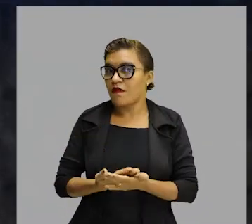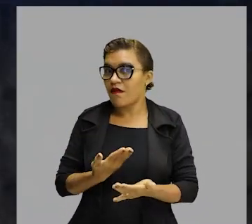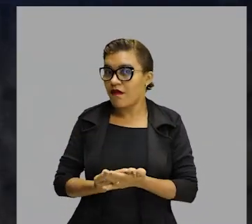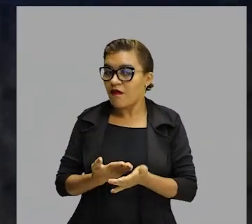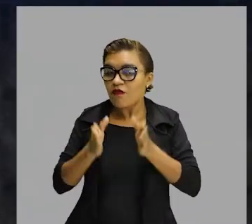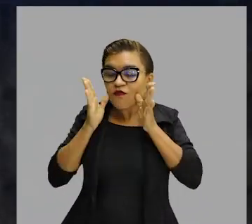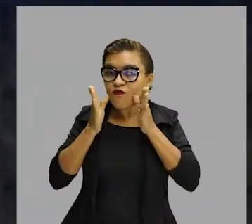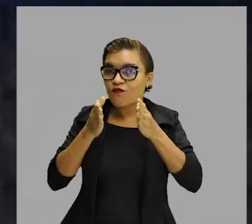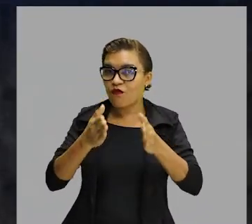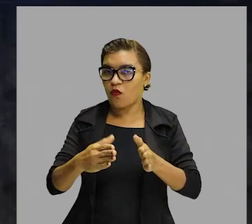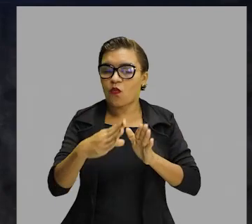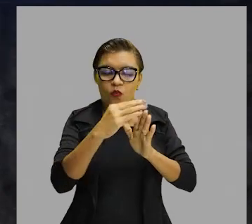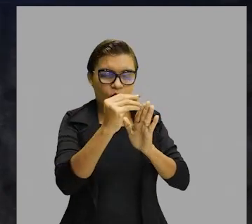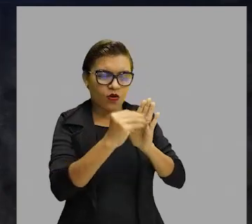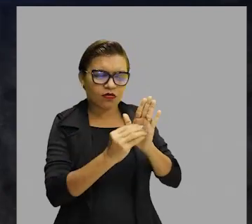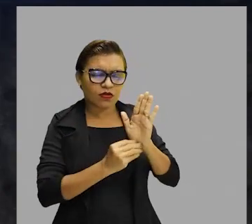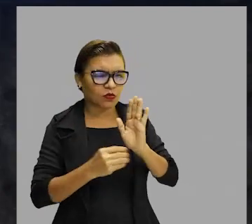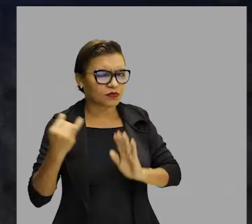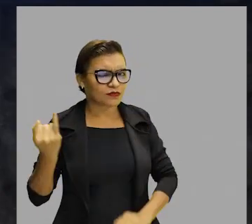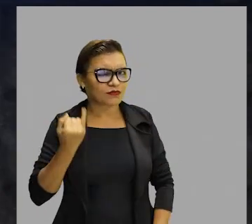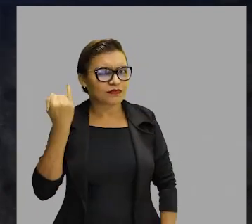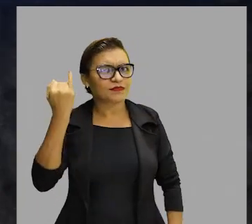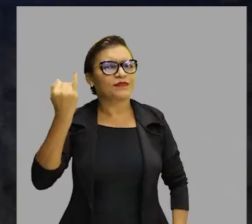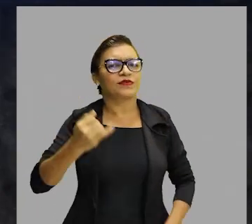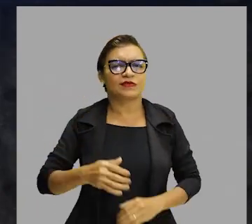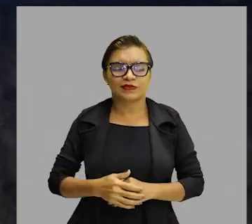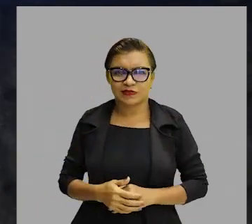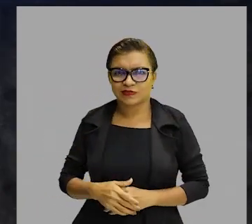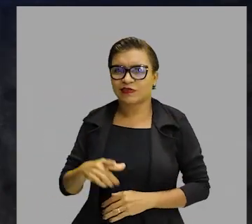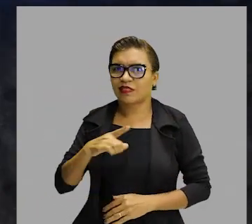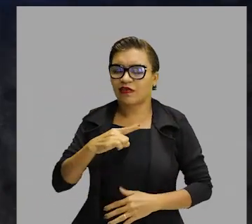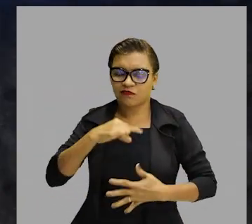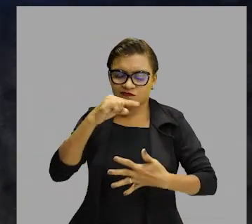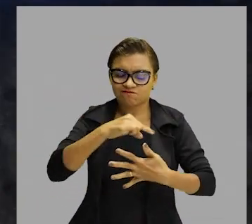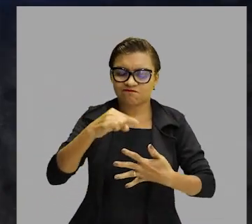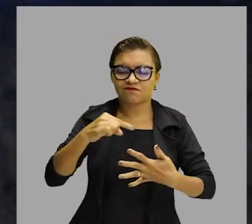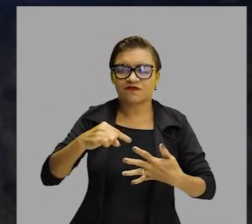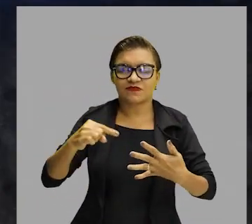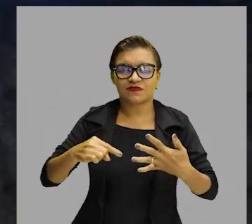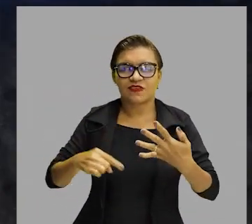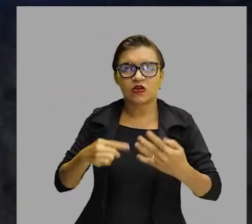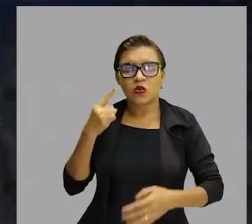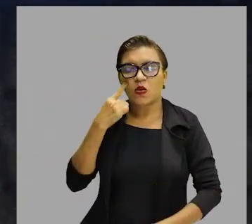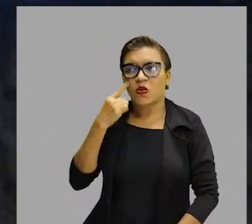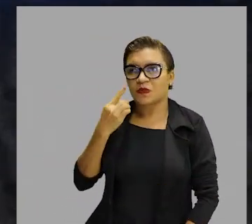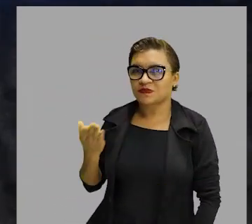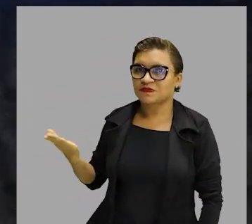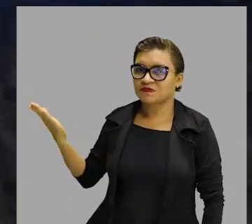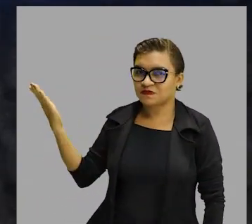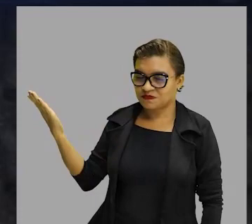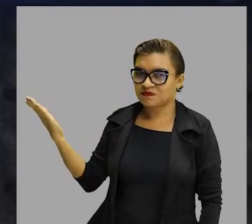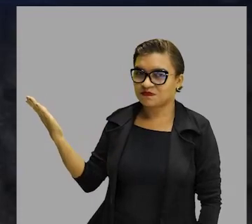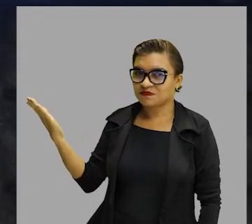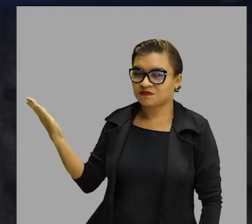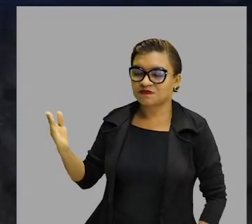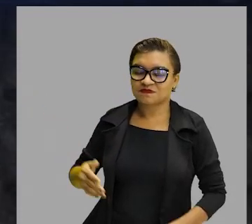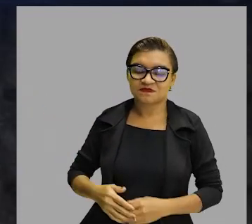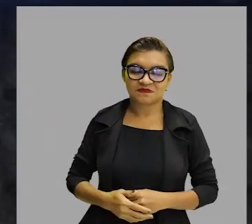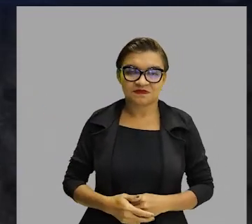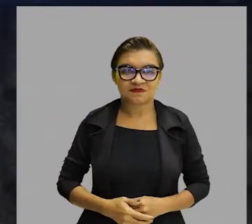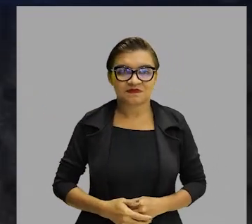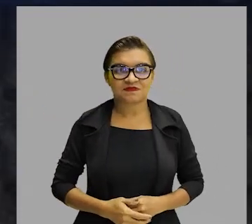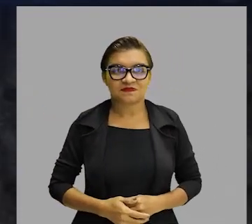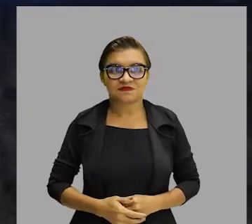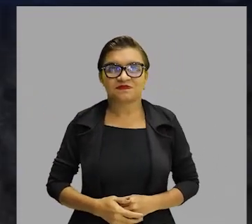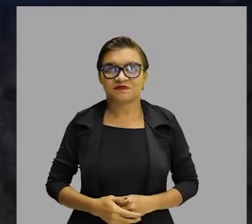certo? Conteúdo super interessante. E esses dispositivos que vocês já tenham visualizados aí, né,